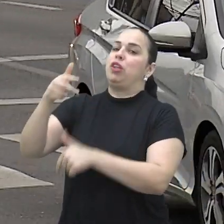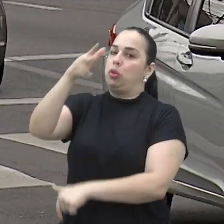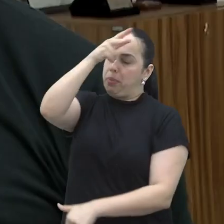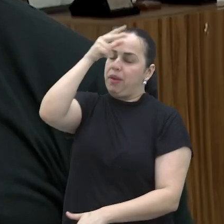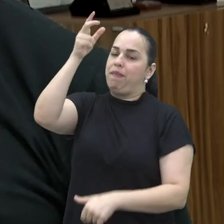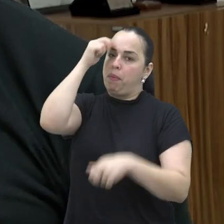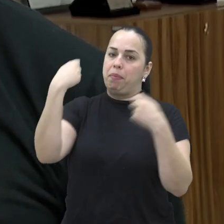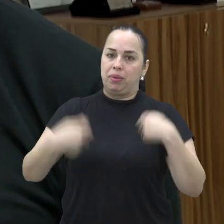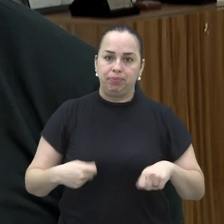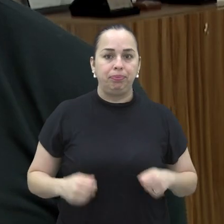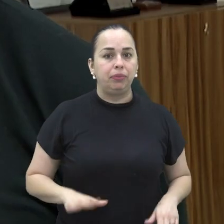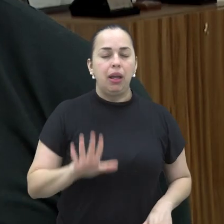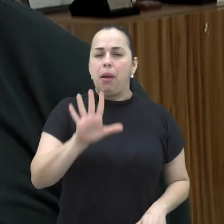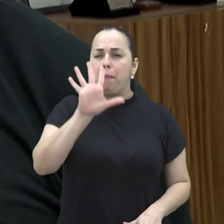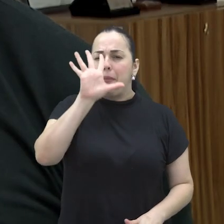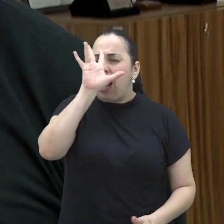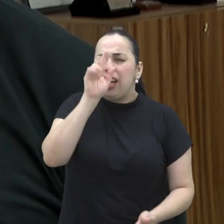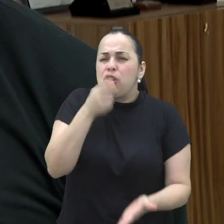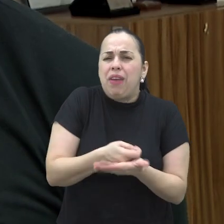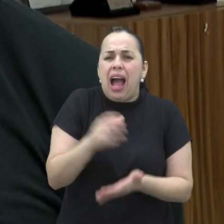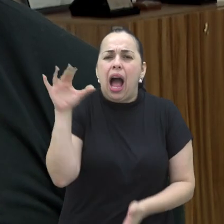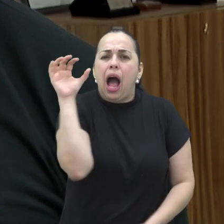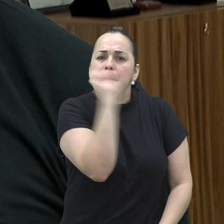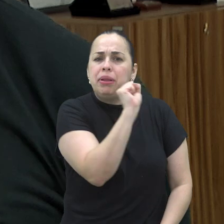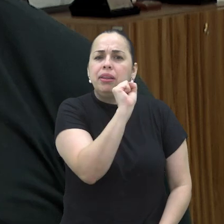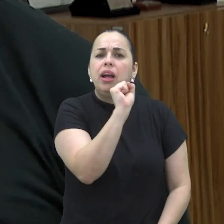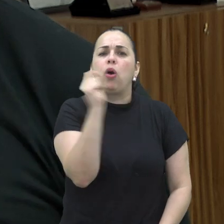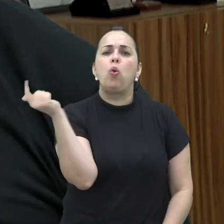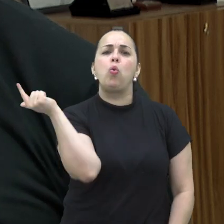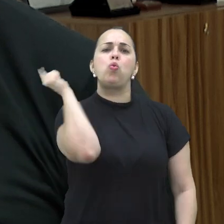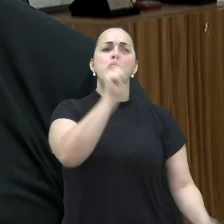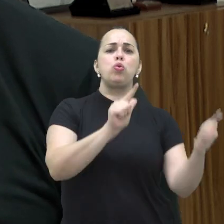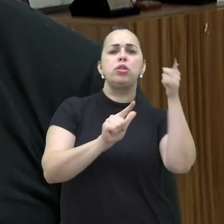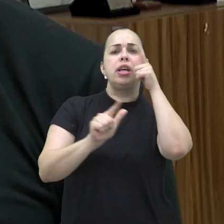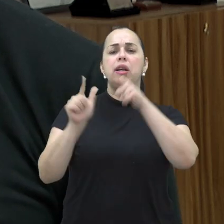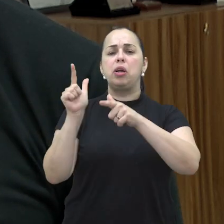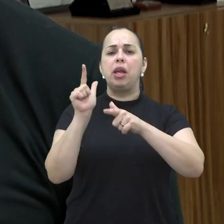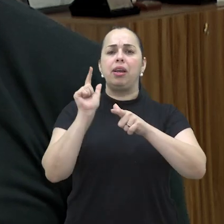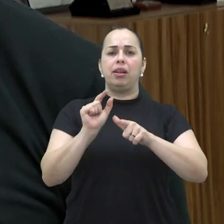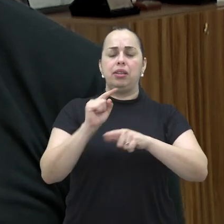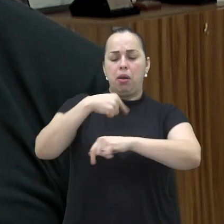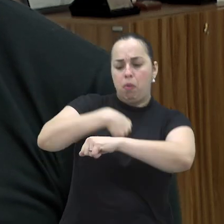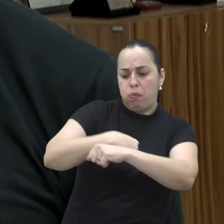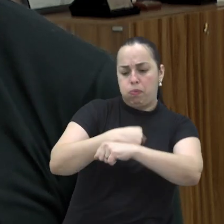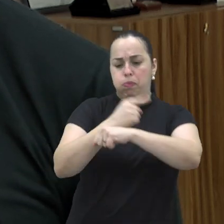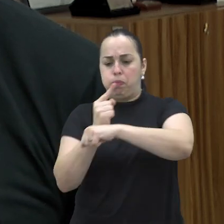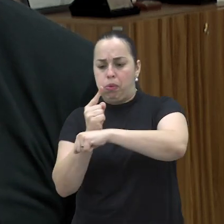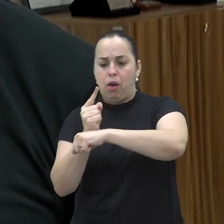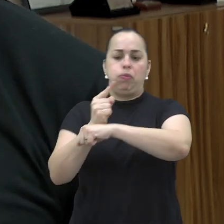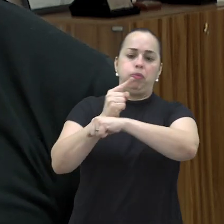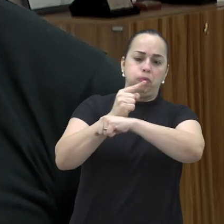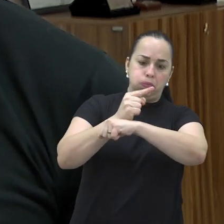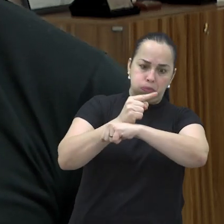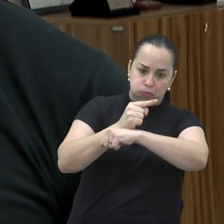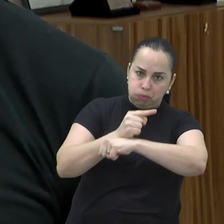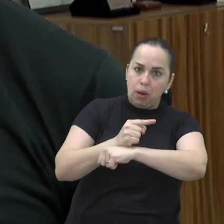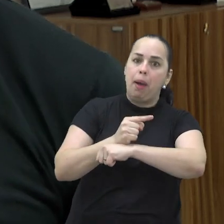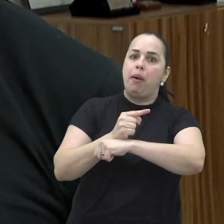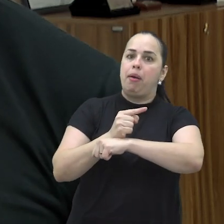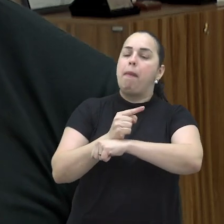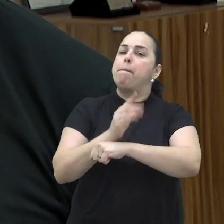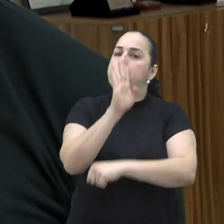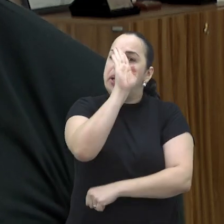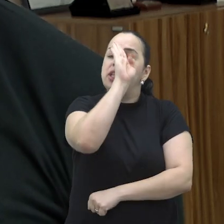público. A grande solução mais rápida e imediata é a gente conseguir ter práticas de velocidade mais amenas, mais